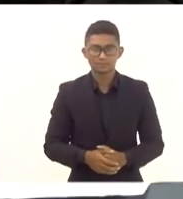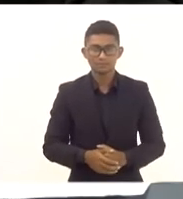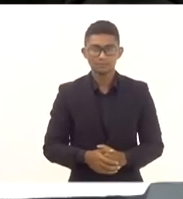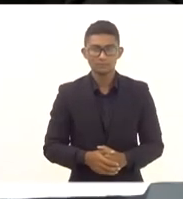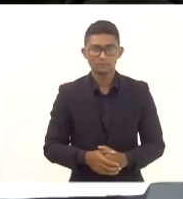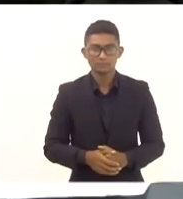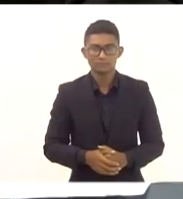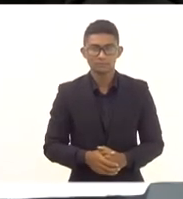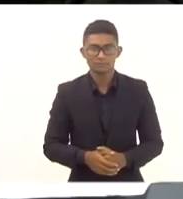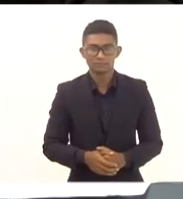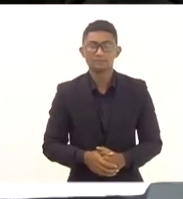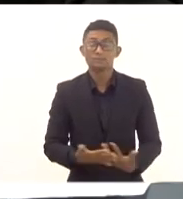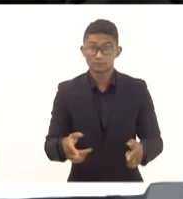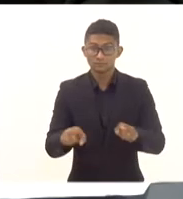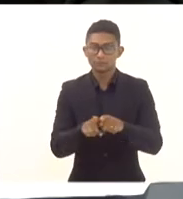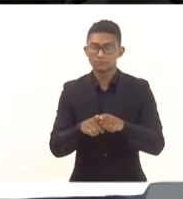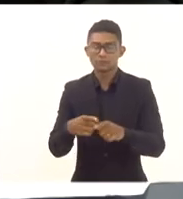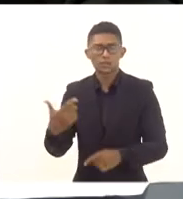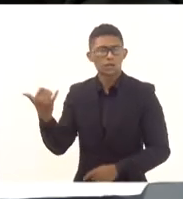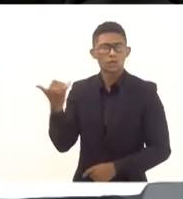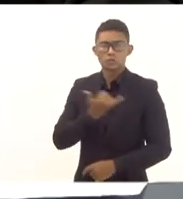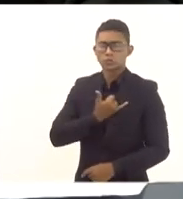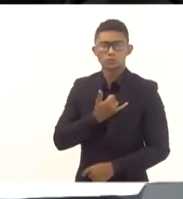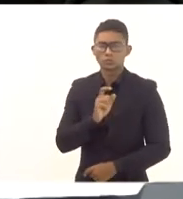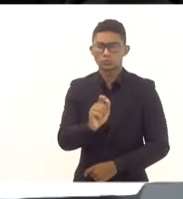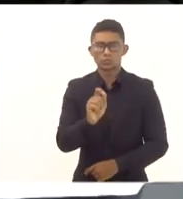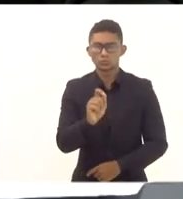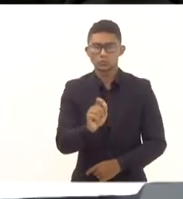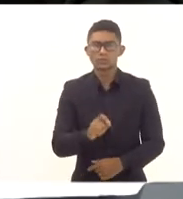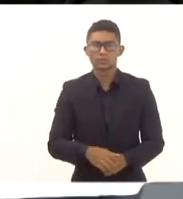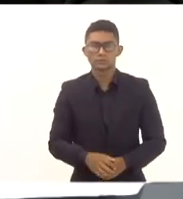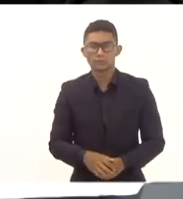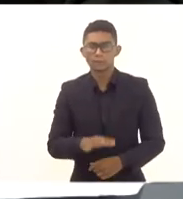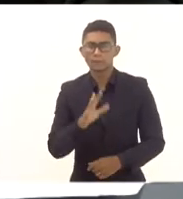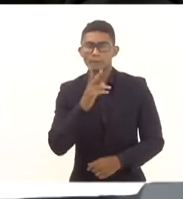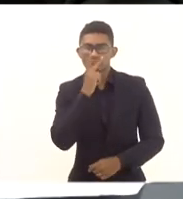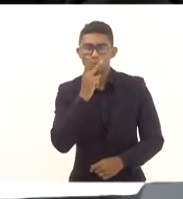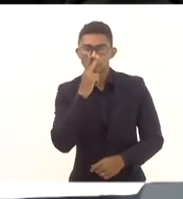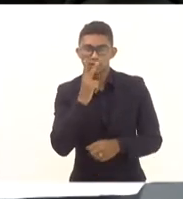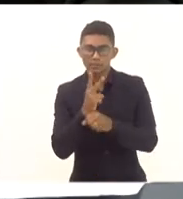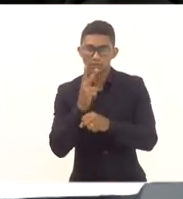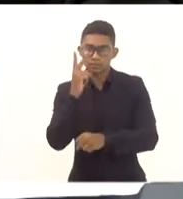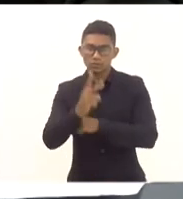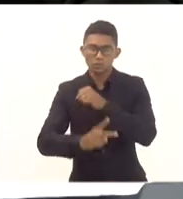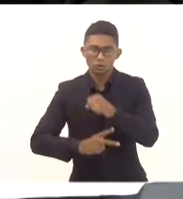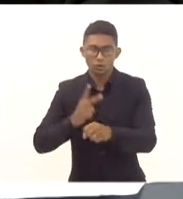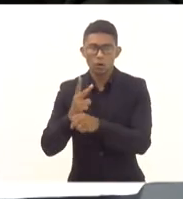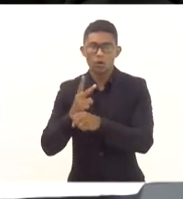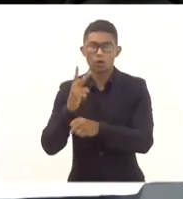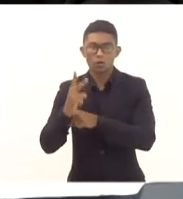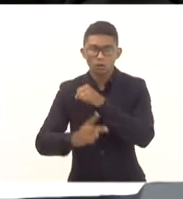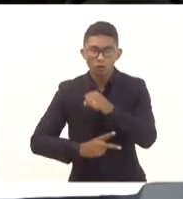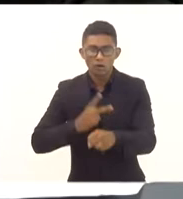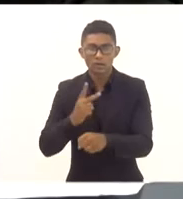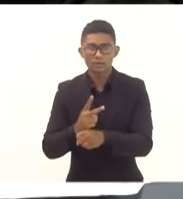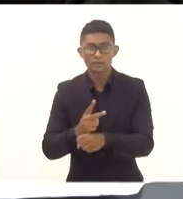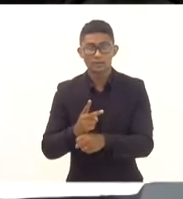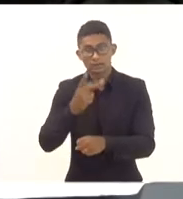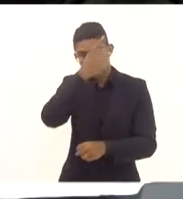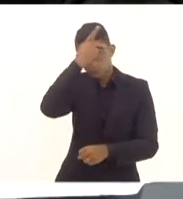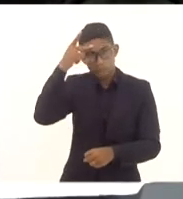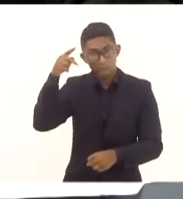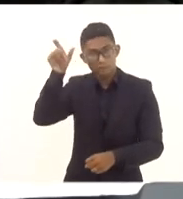nos foi informado que parece que que a cada dois anos só que a pessoa vai vai no Cras para